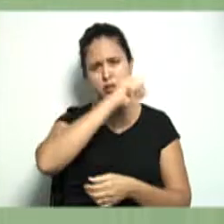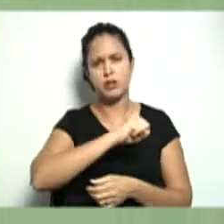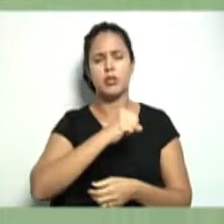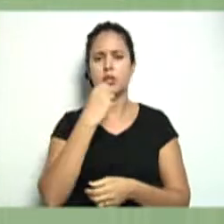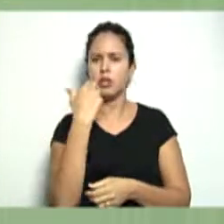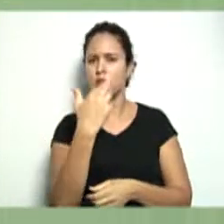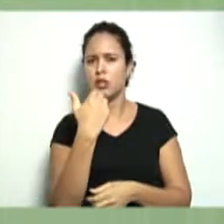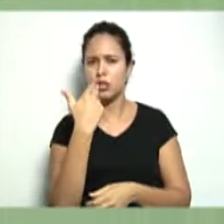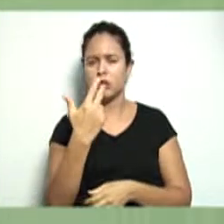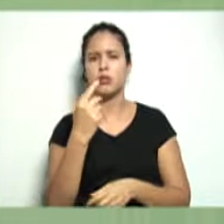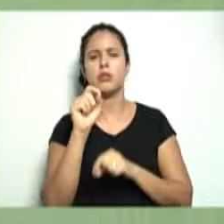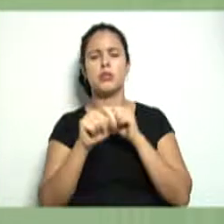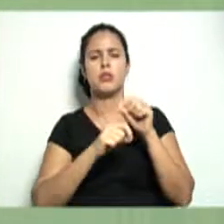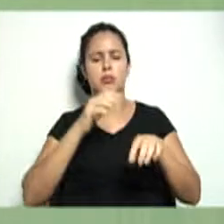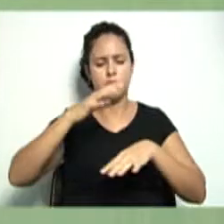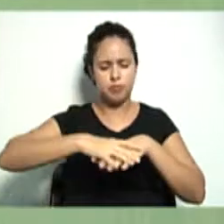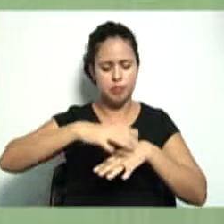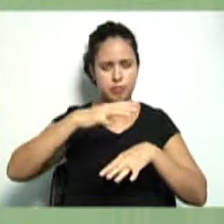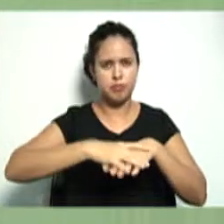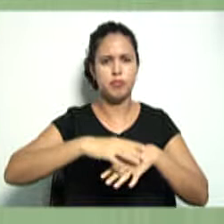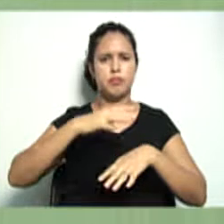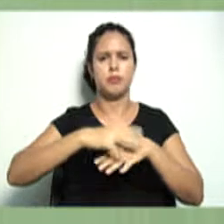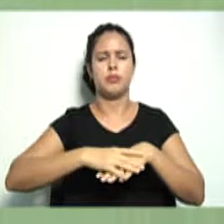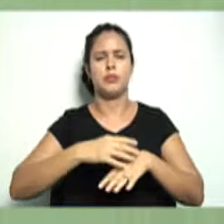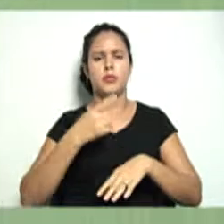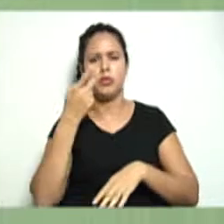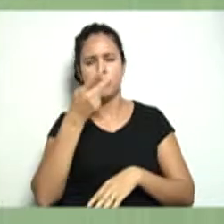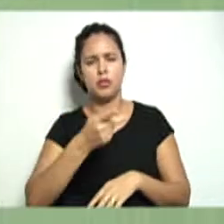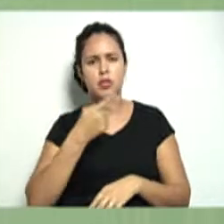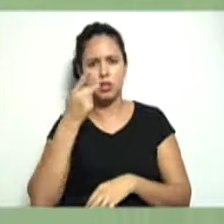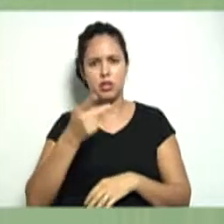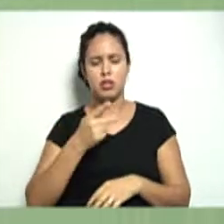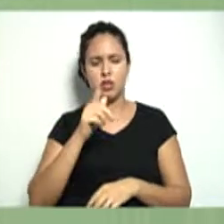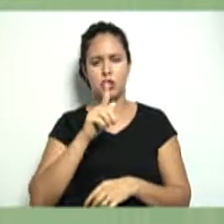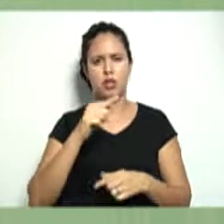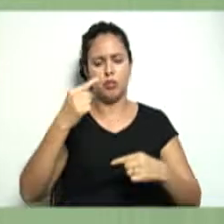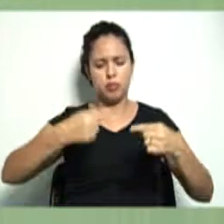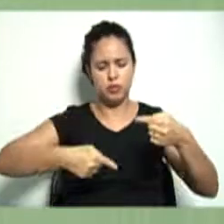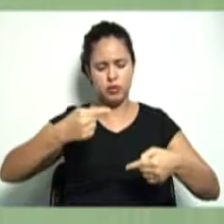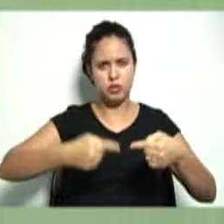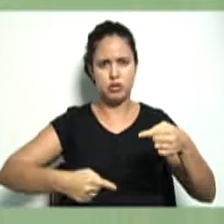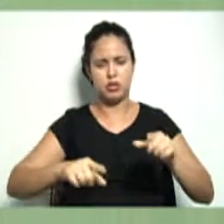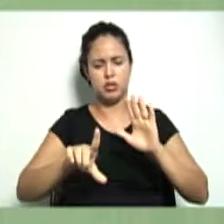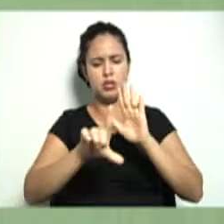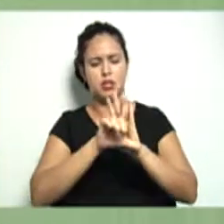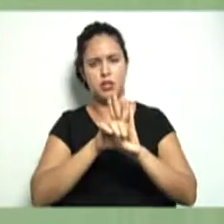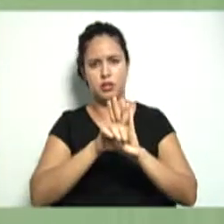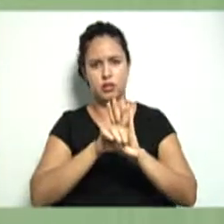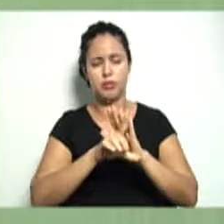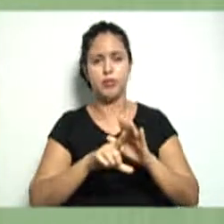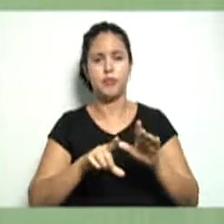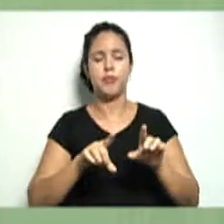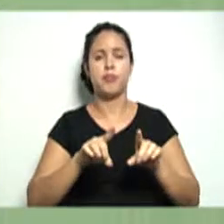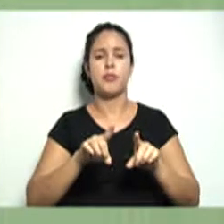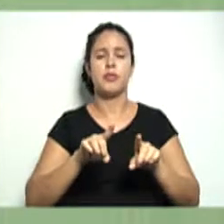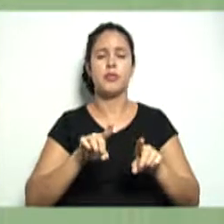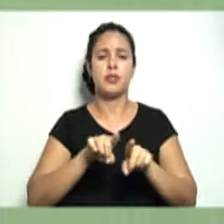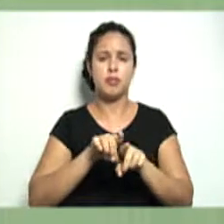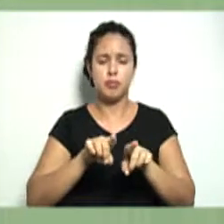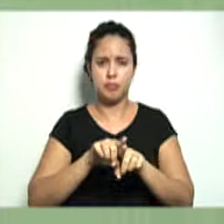línguas, matemática, oratória, política e leis. Já as escolas